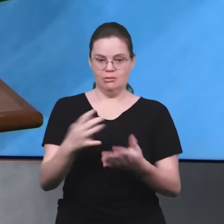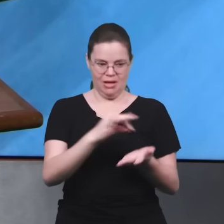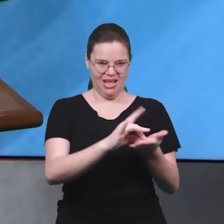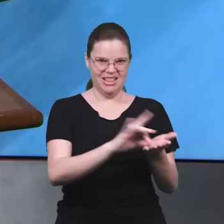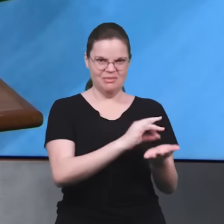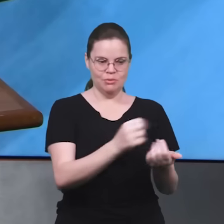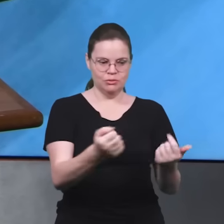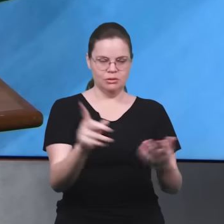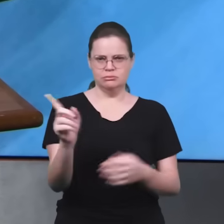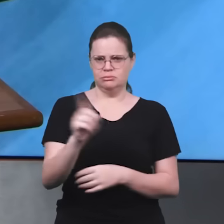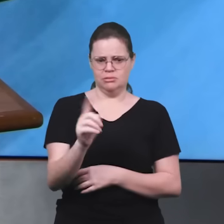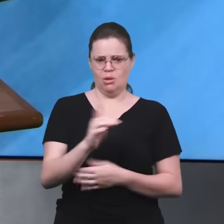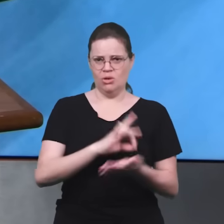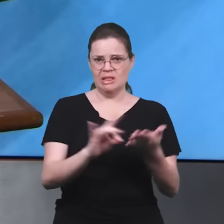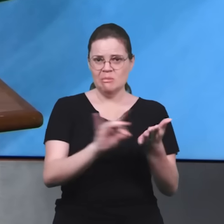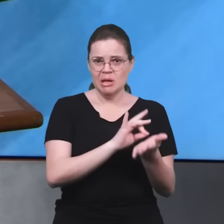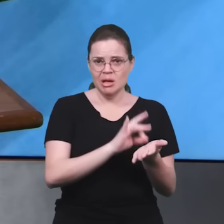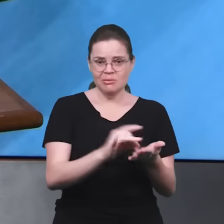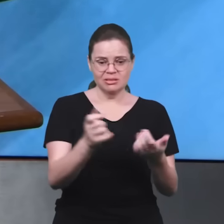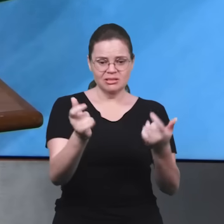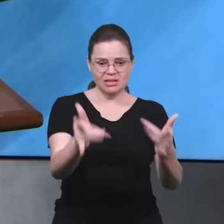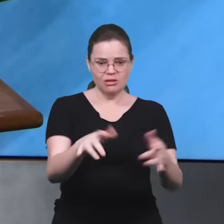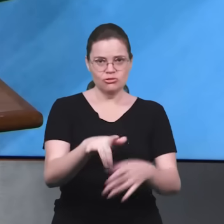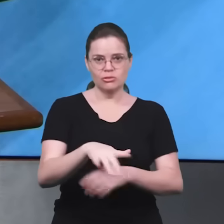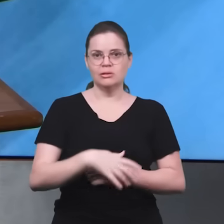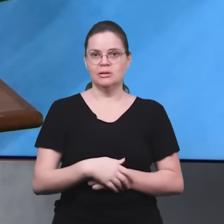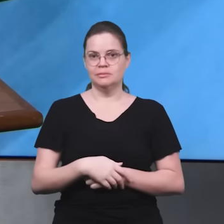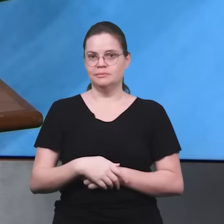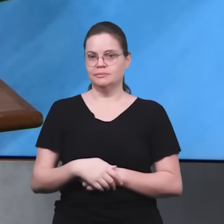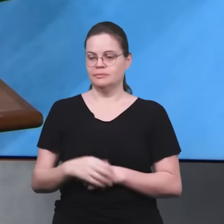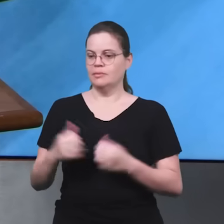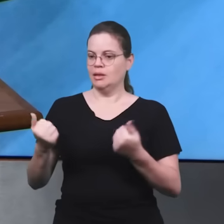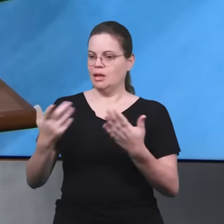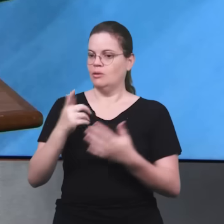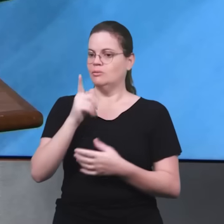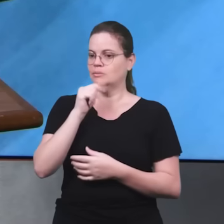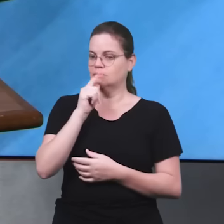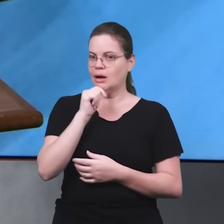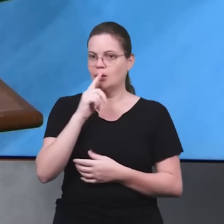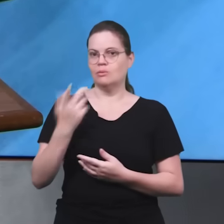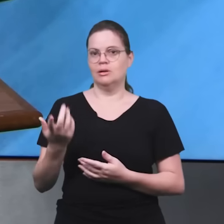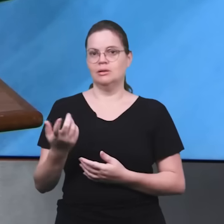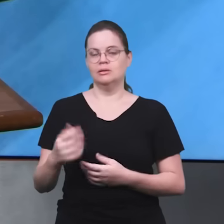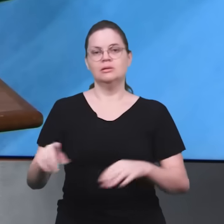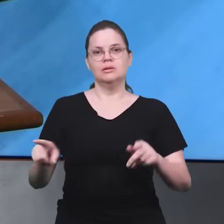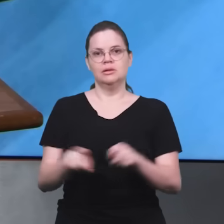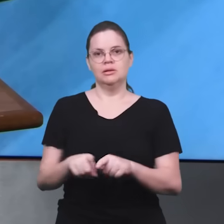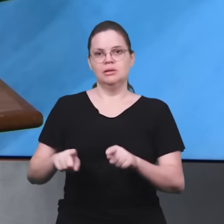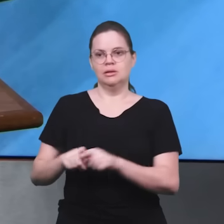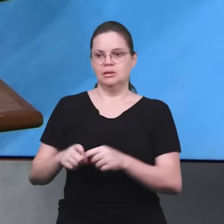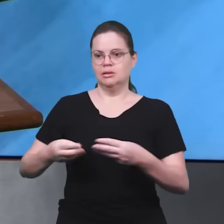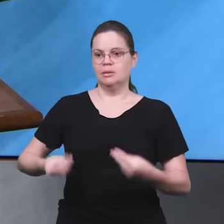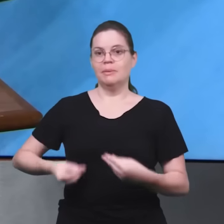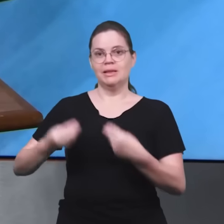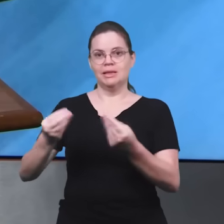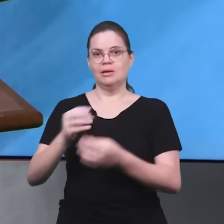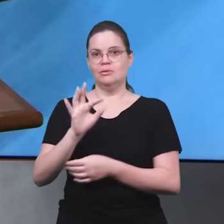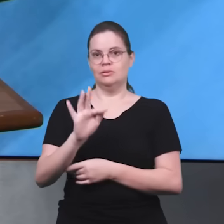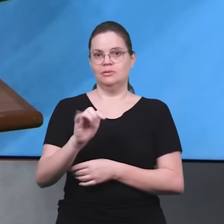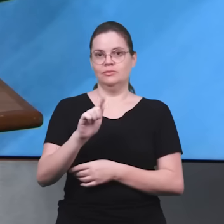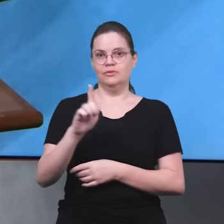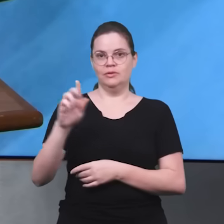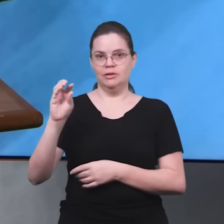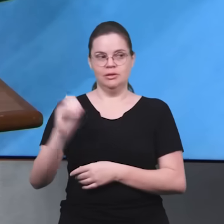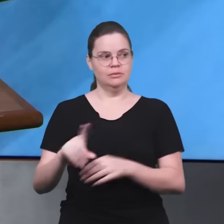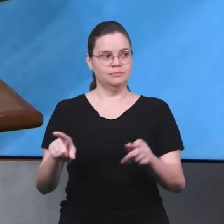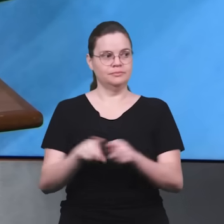bebeu água. Depois, continuou, não foi só isso, o texto continua dizendo: deram também pedaços de massa de figos secos,